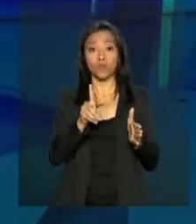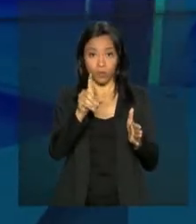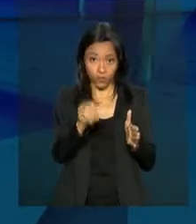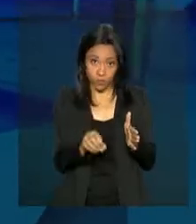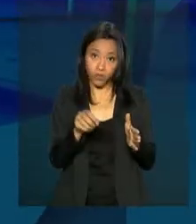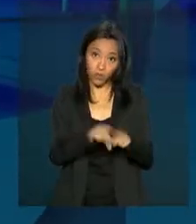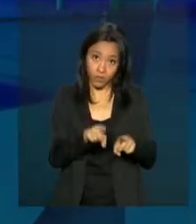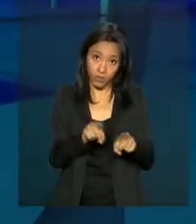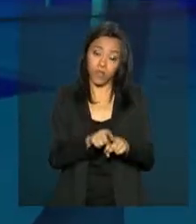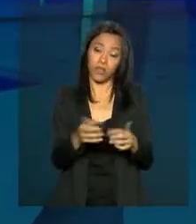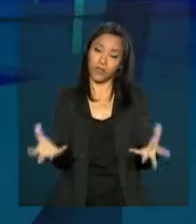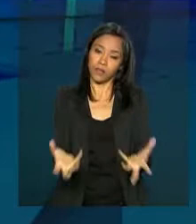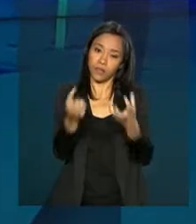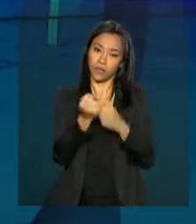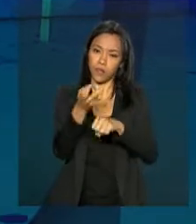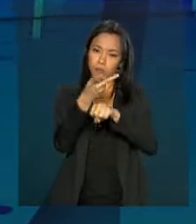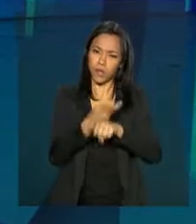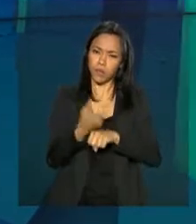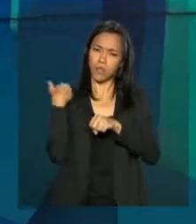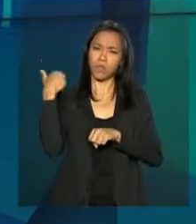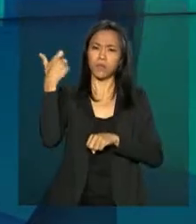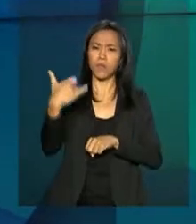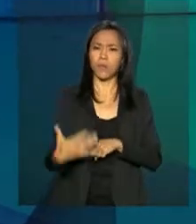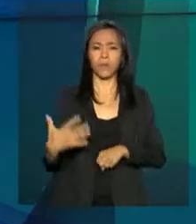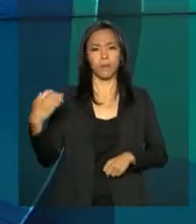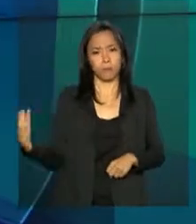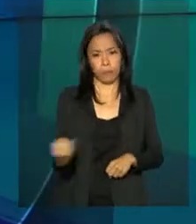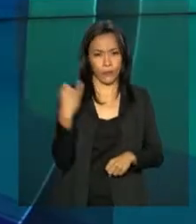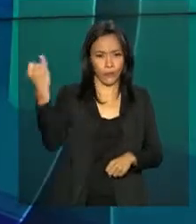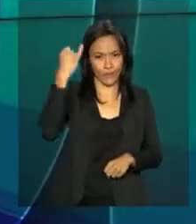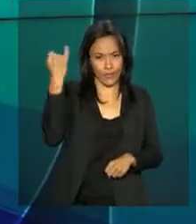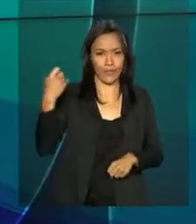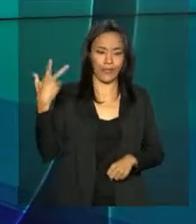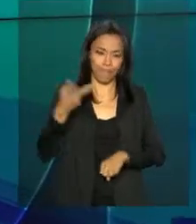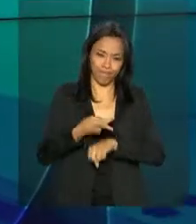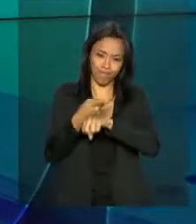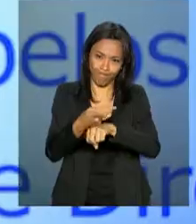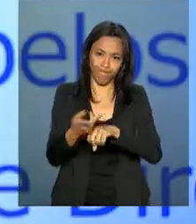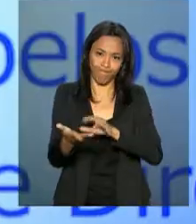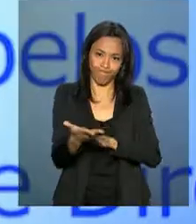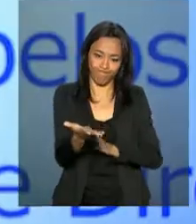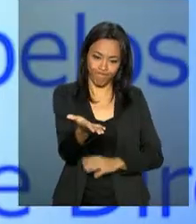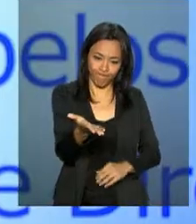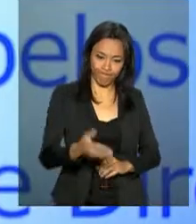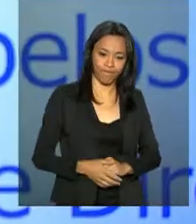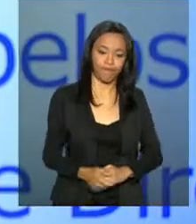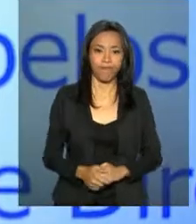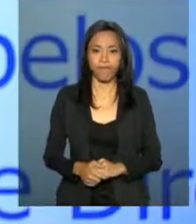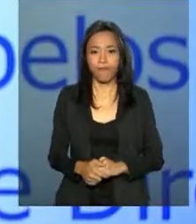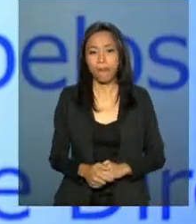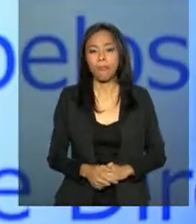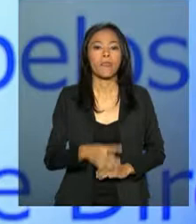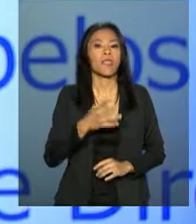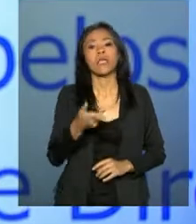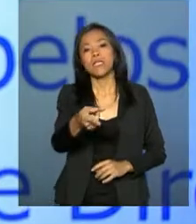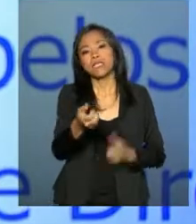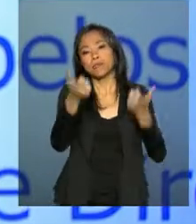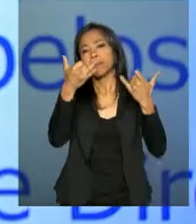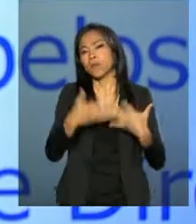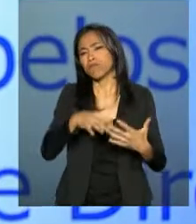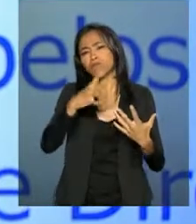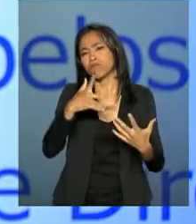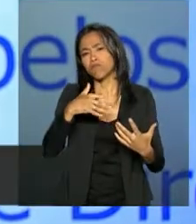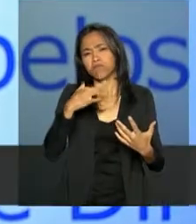ressaltou a importância do prêmio para uma sociedade mais justa a idéia do prêmio direitos humanos